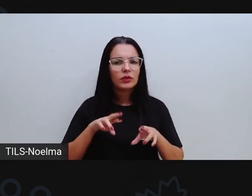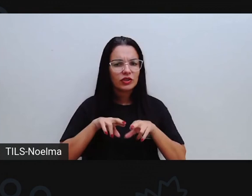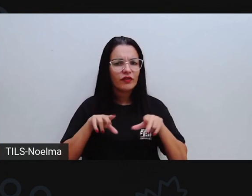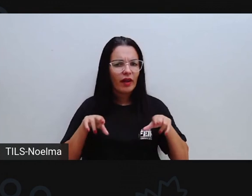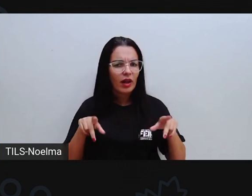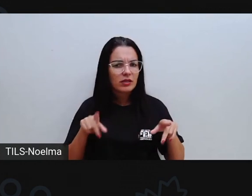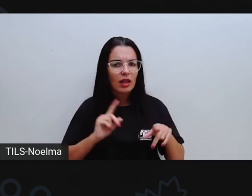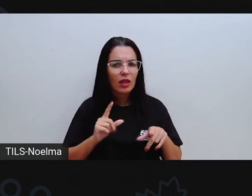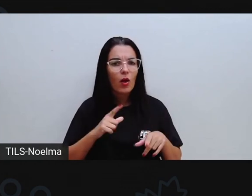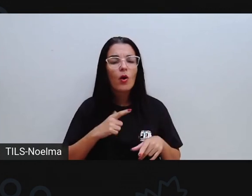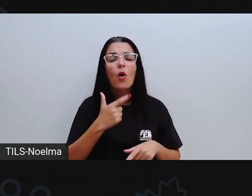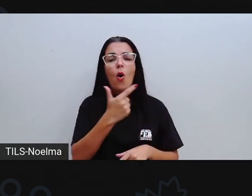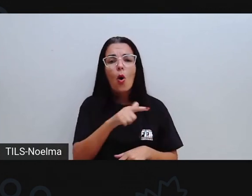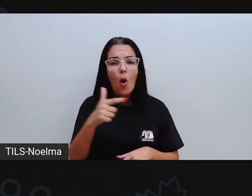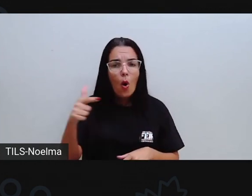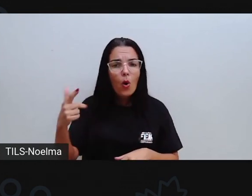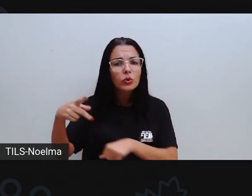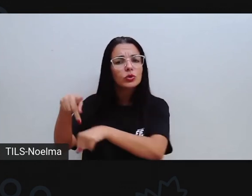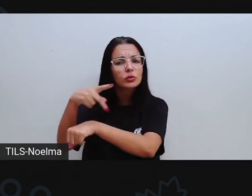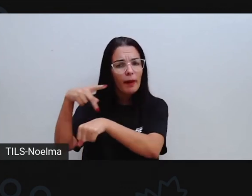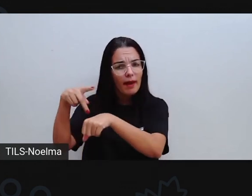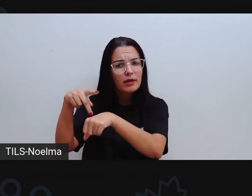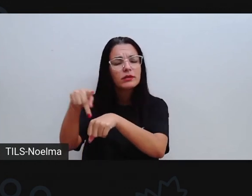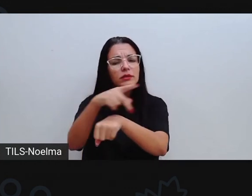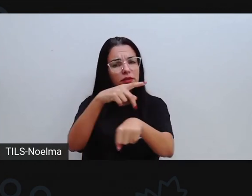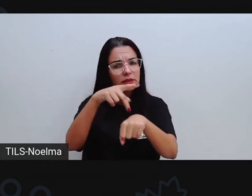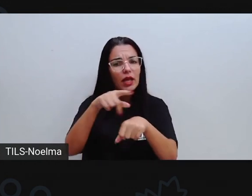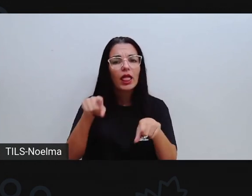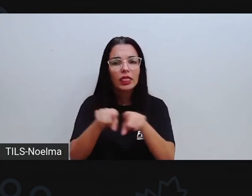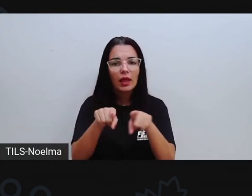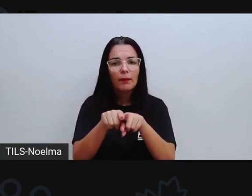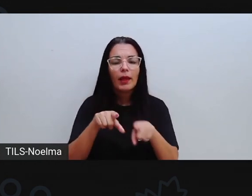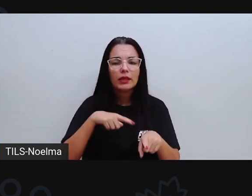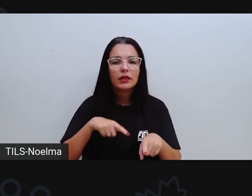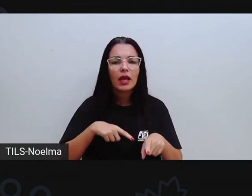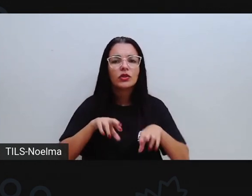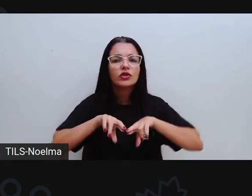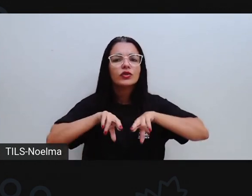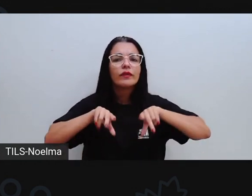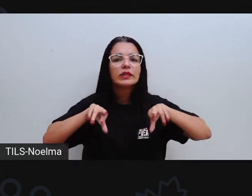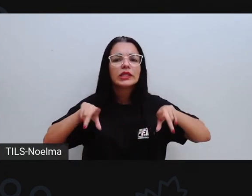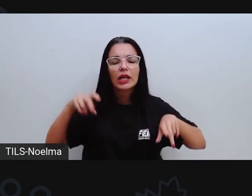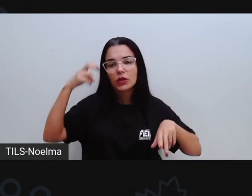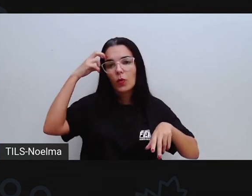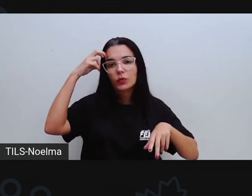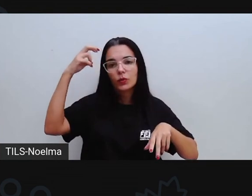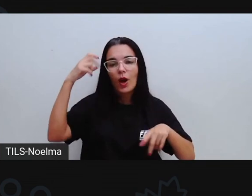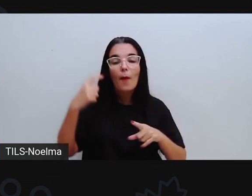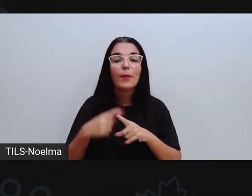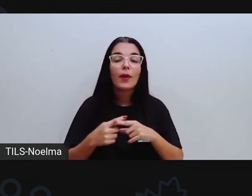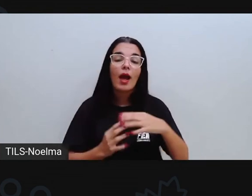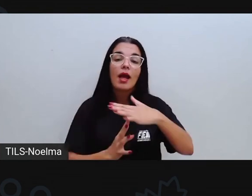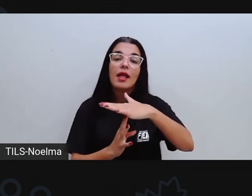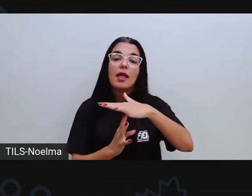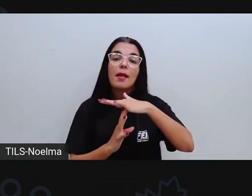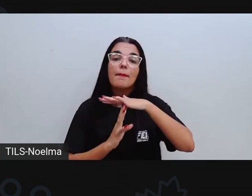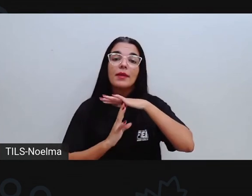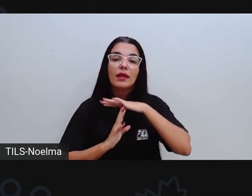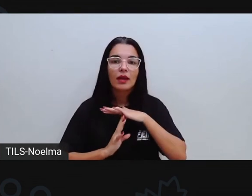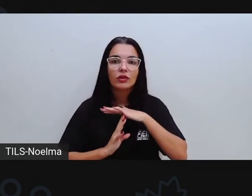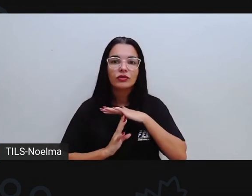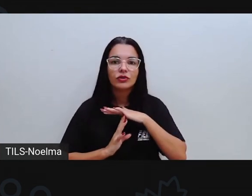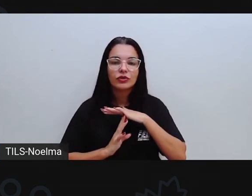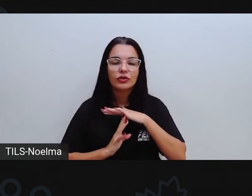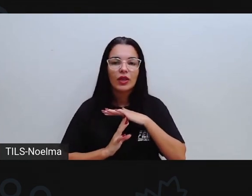não. Outras nações também apresentam esse tipo de diversidade, né? Uma vez que há imigrantes, os imigrantes não vêm somente